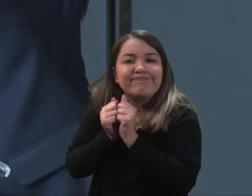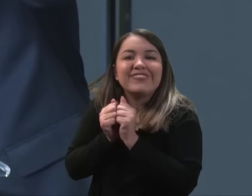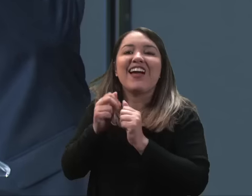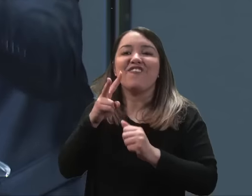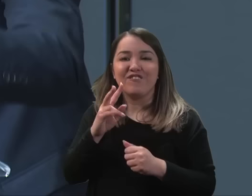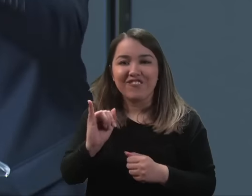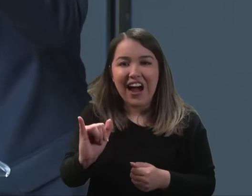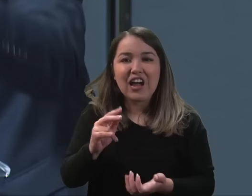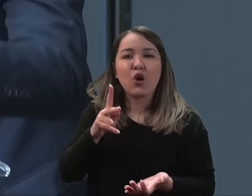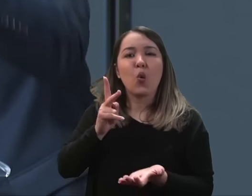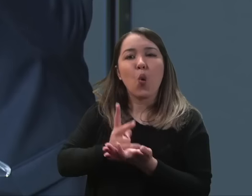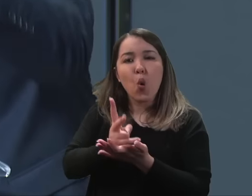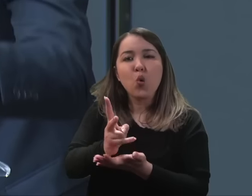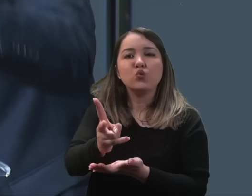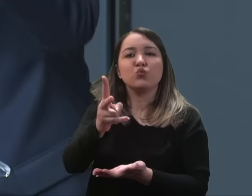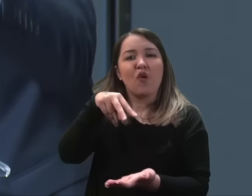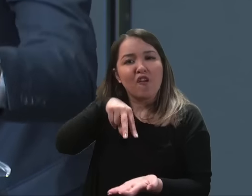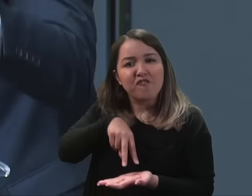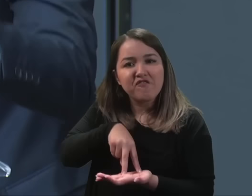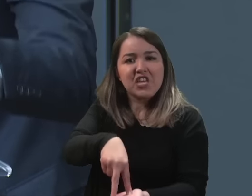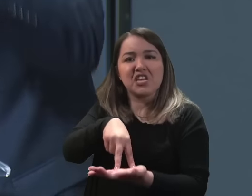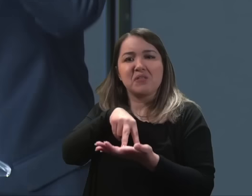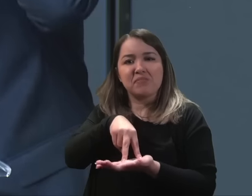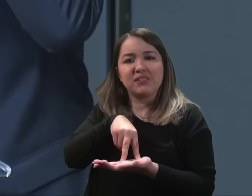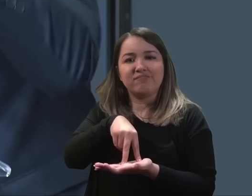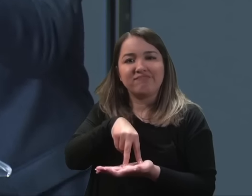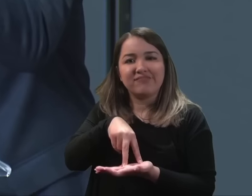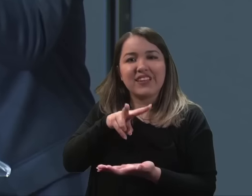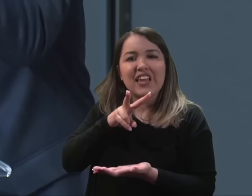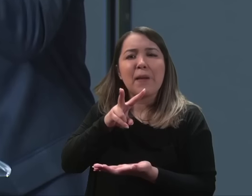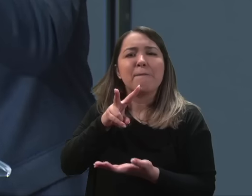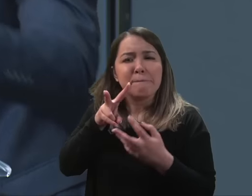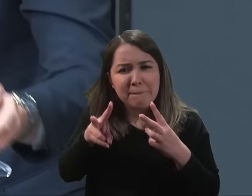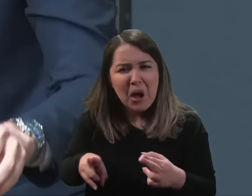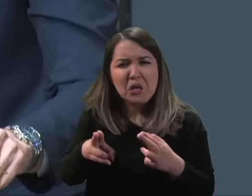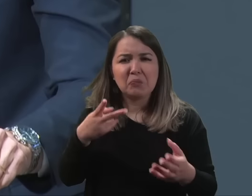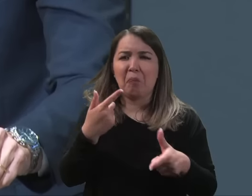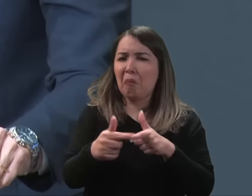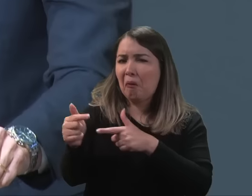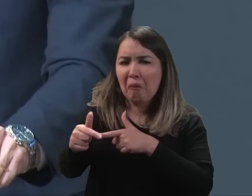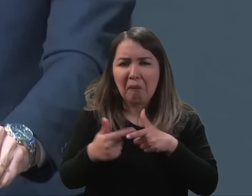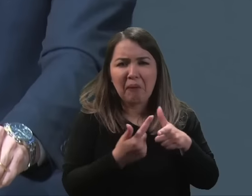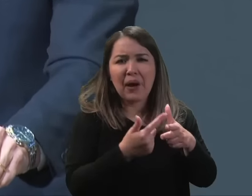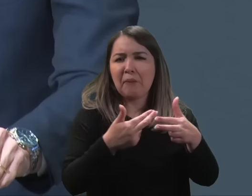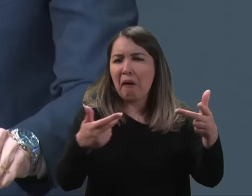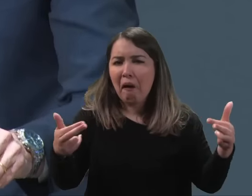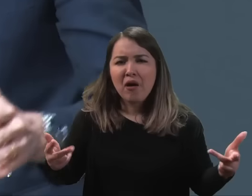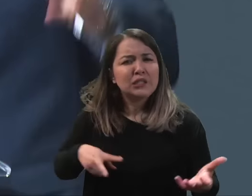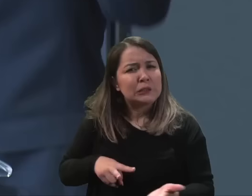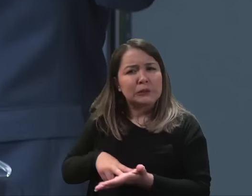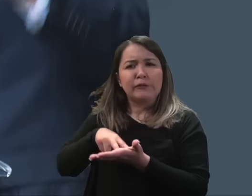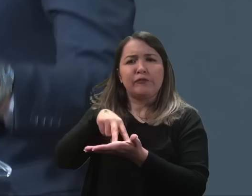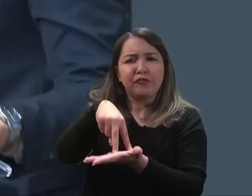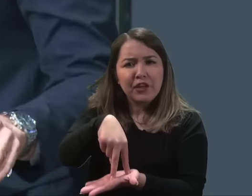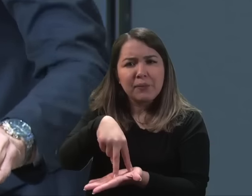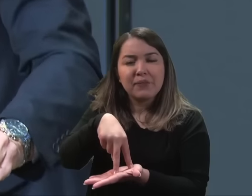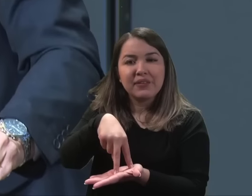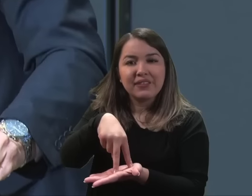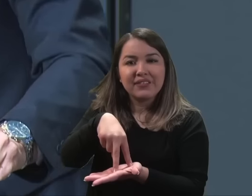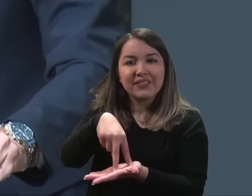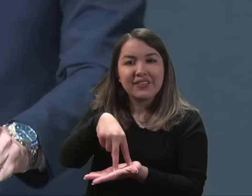o conselho da testemunha verdadeira receberão a última chuva e assim estarão preparados para a trasladação a igreja